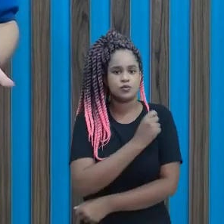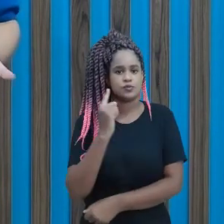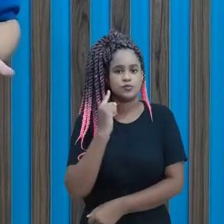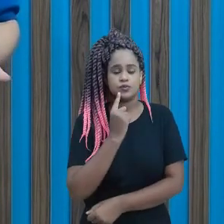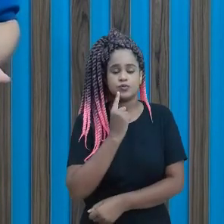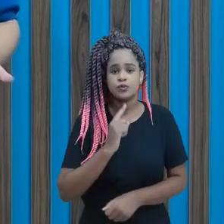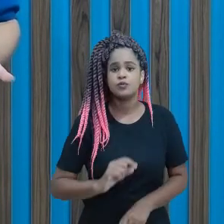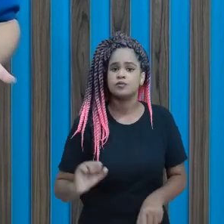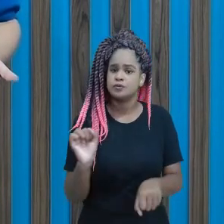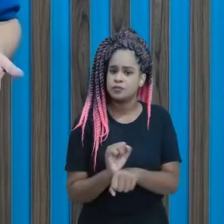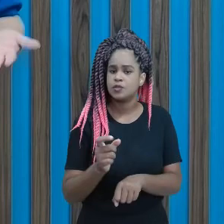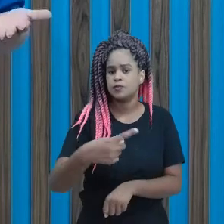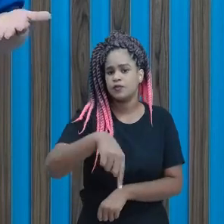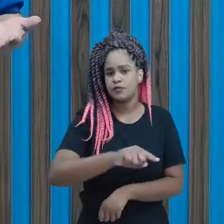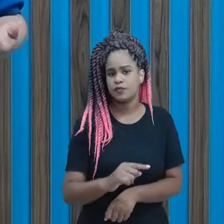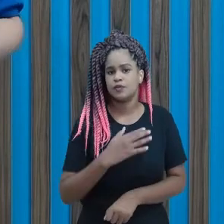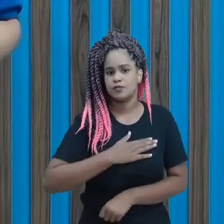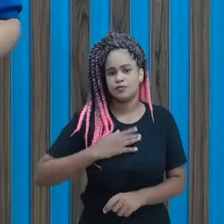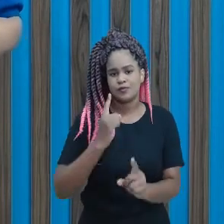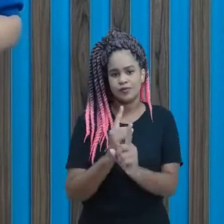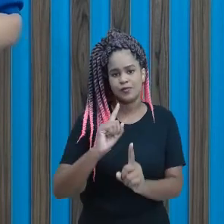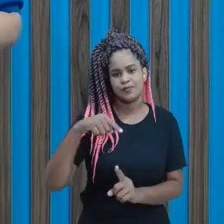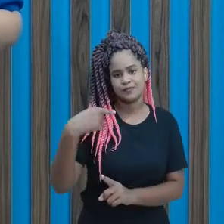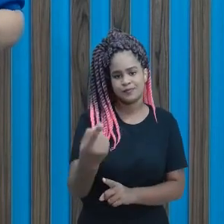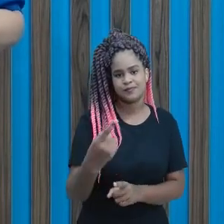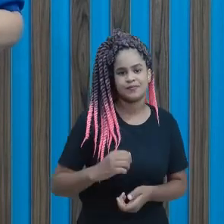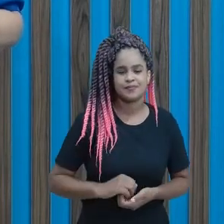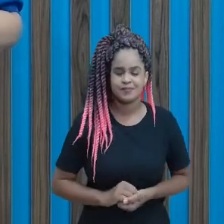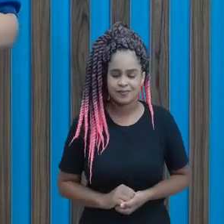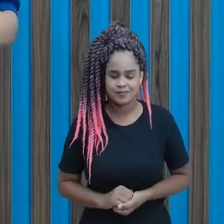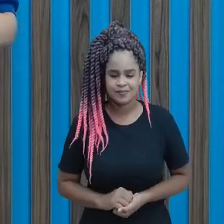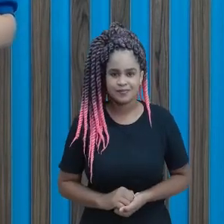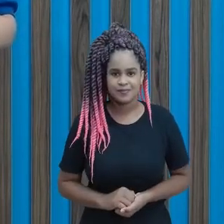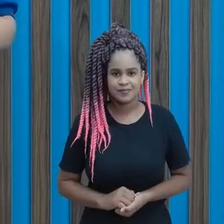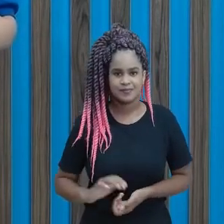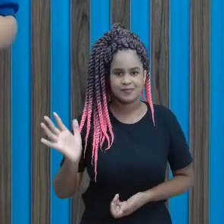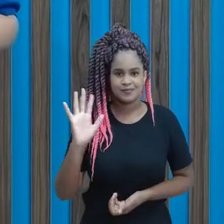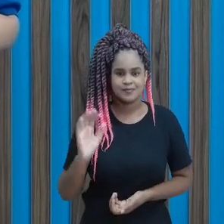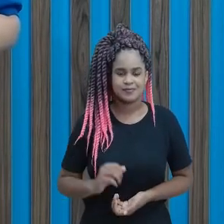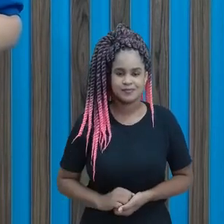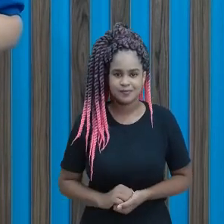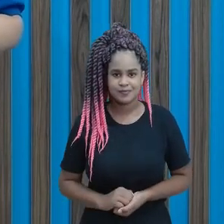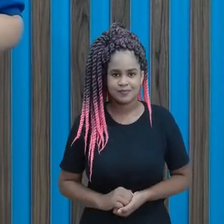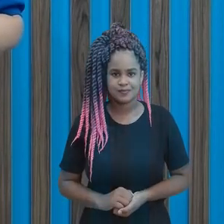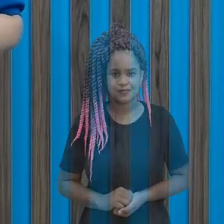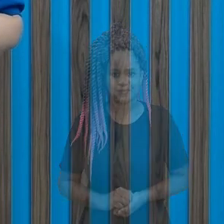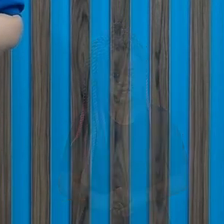espero que vocês tenham gostado. Até o nosso próximo momento. Até mais!